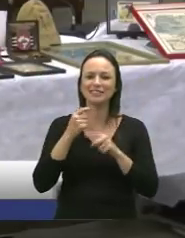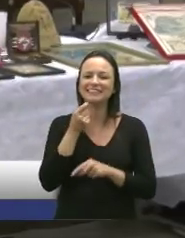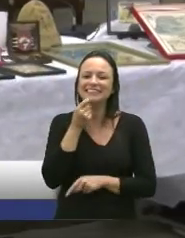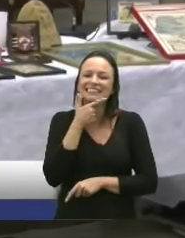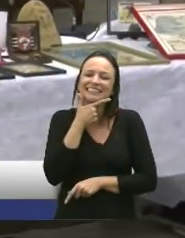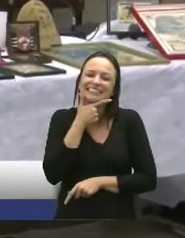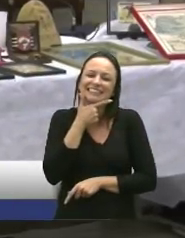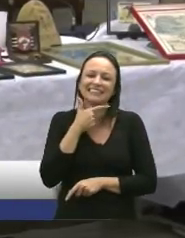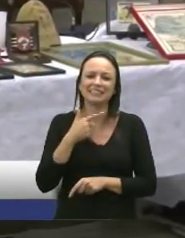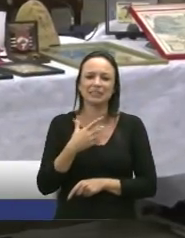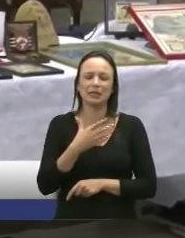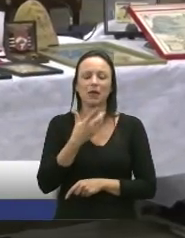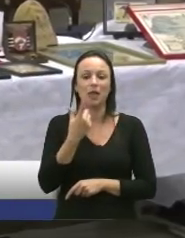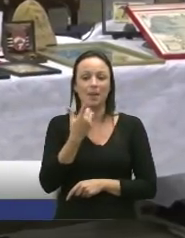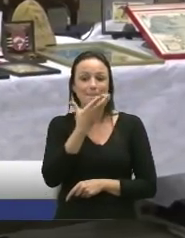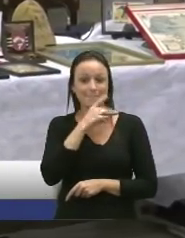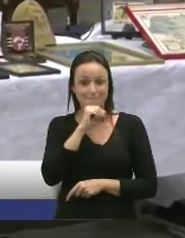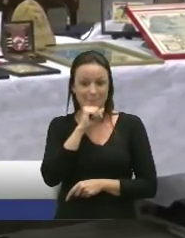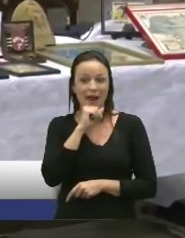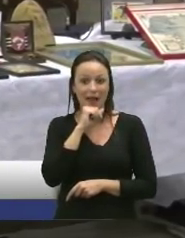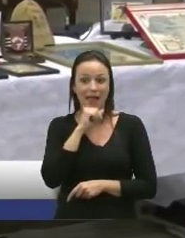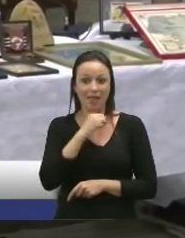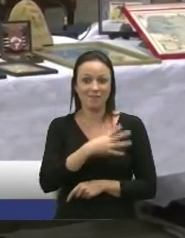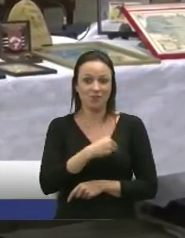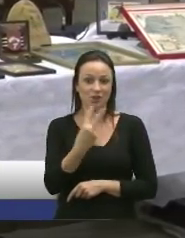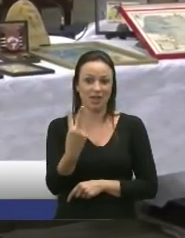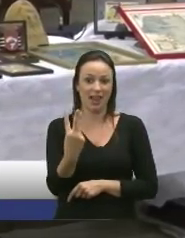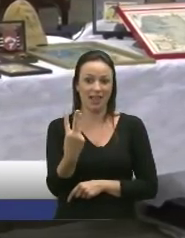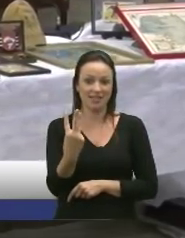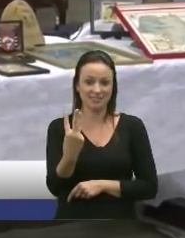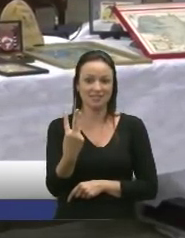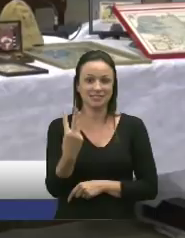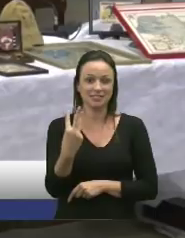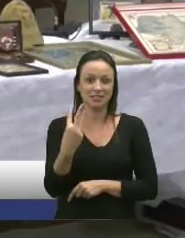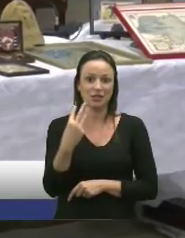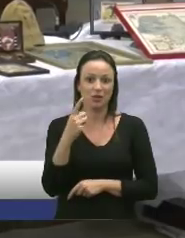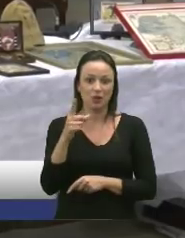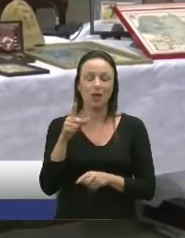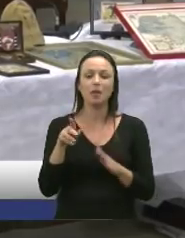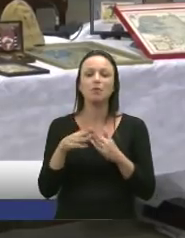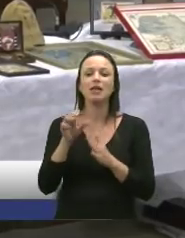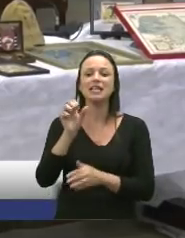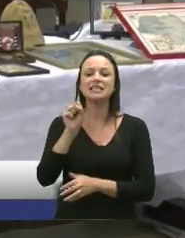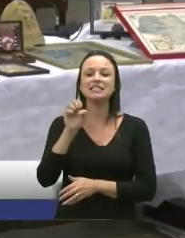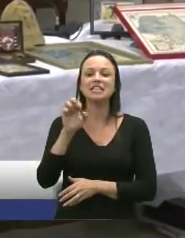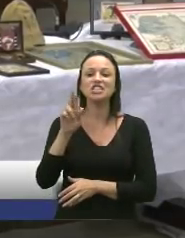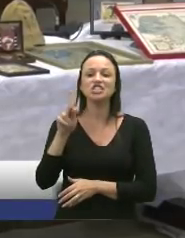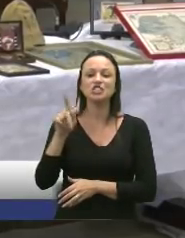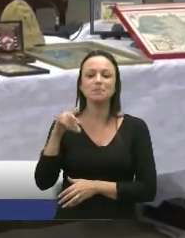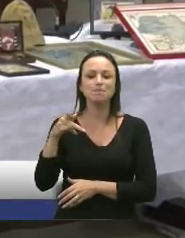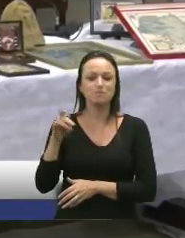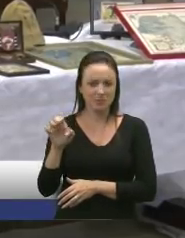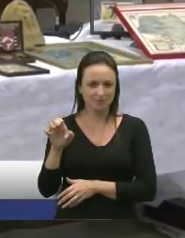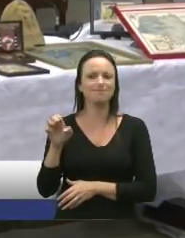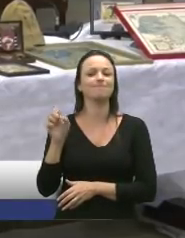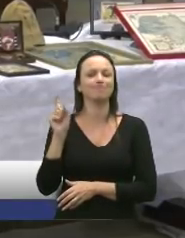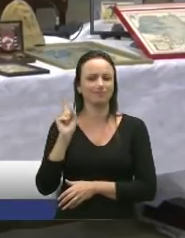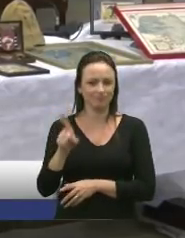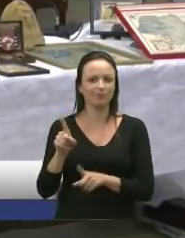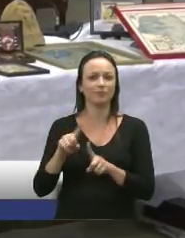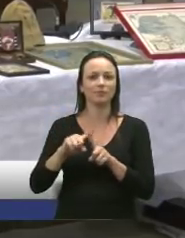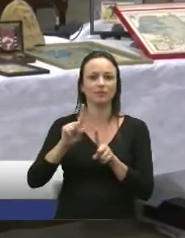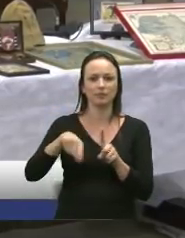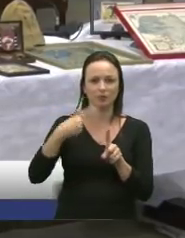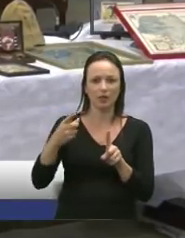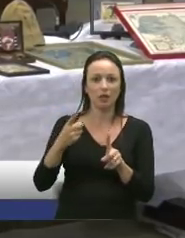filhos. E sequer era paulista, quanto mais jauense, sergipano. De sergipano foi transformado